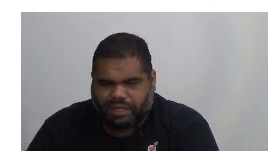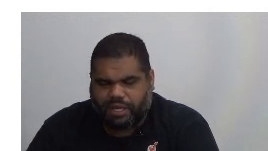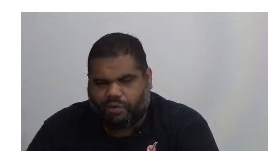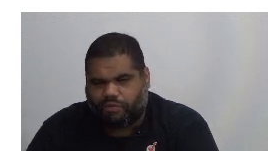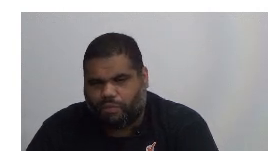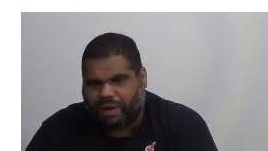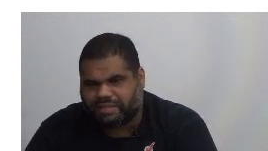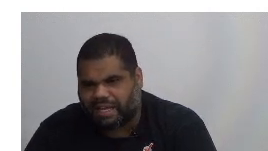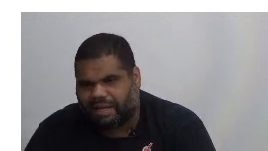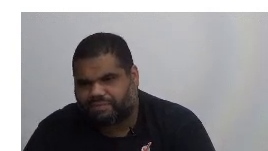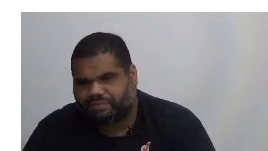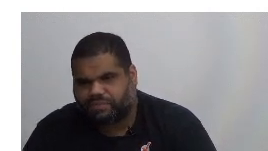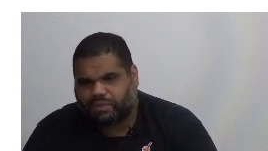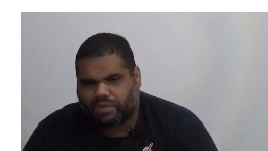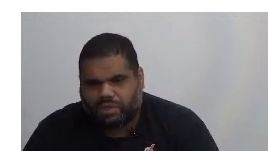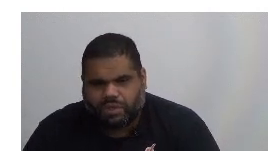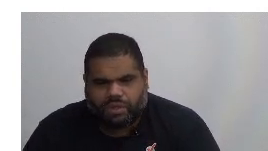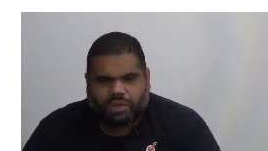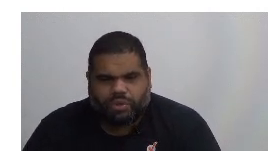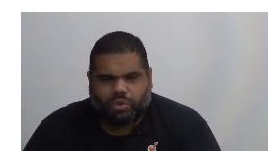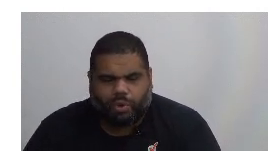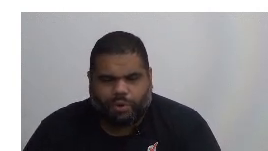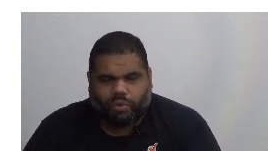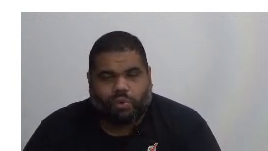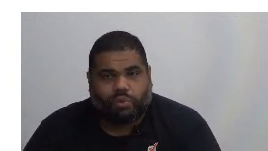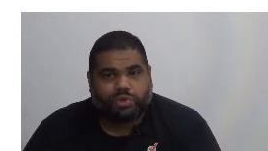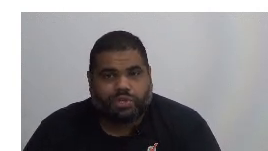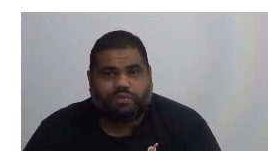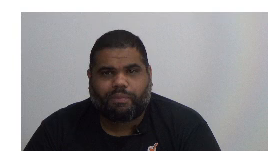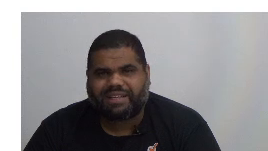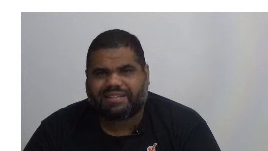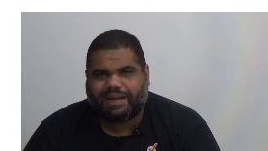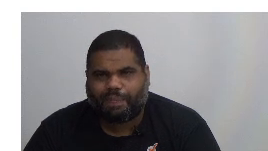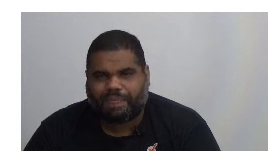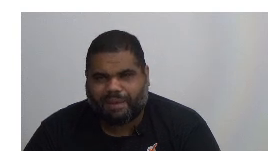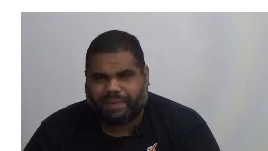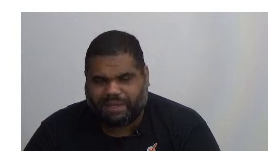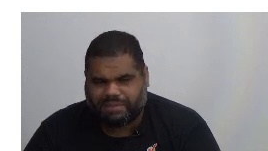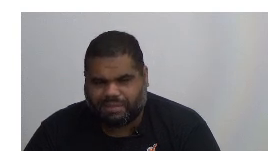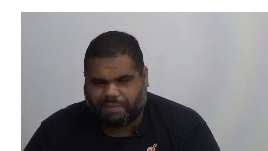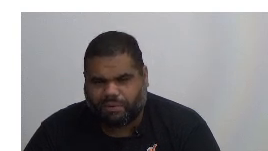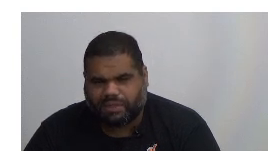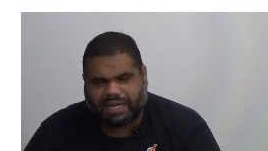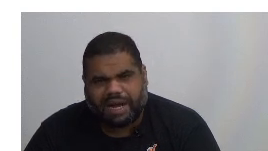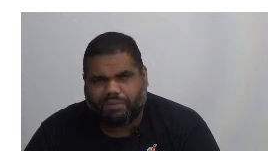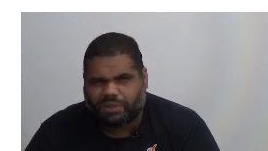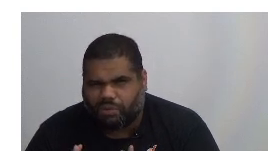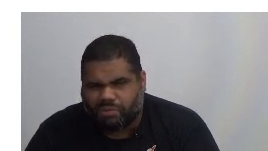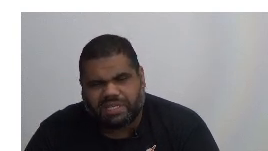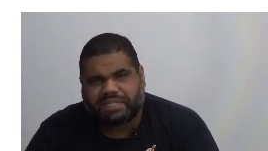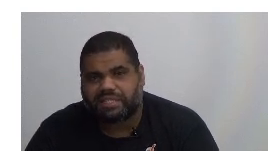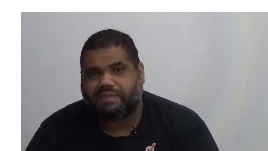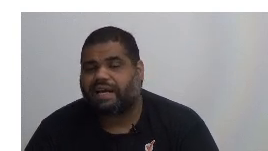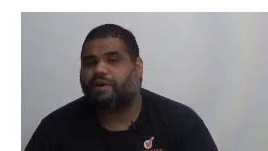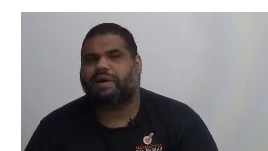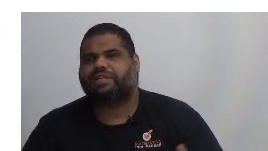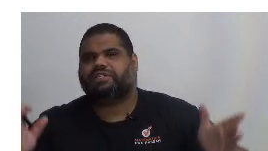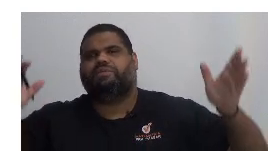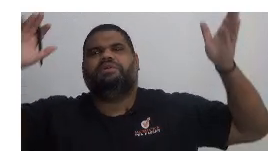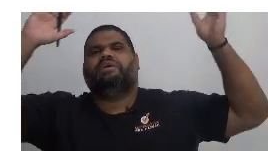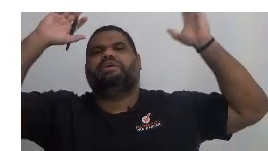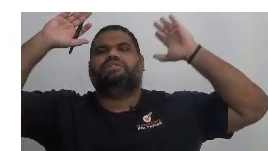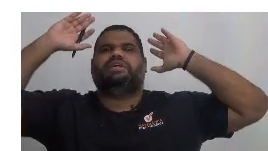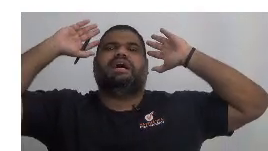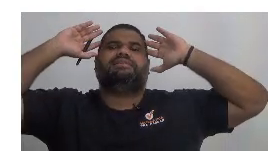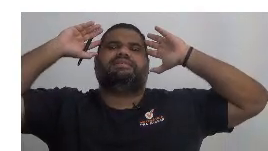de eu vou passar no meu concurso, eu vou passar na PM São Paulo. Legal? Então, com certeza vai cair uma